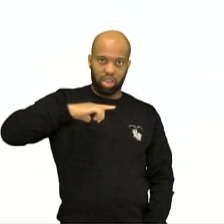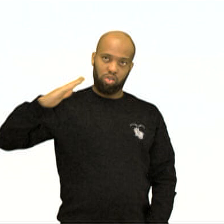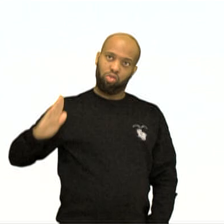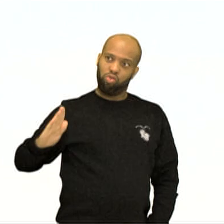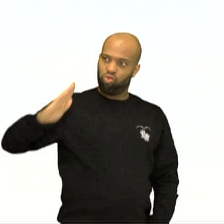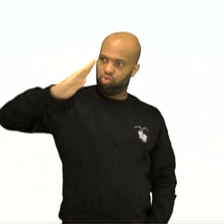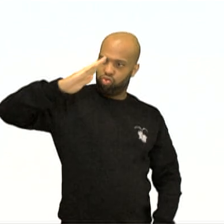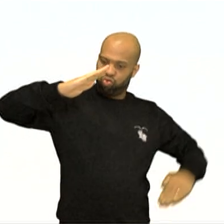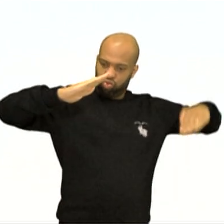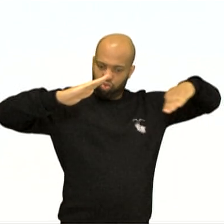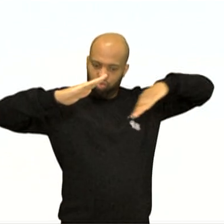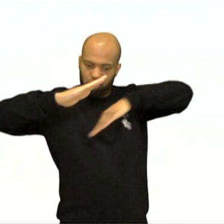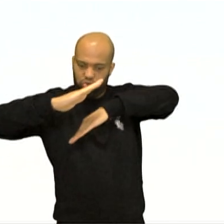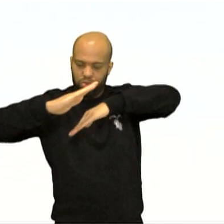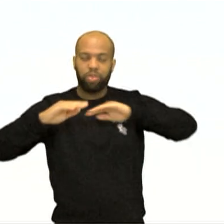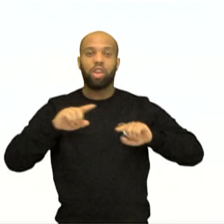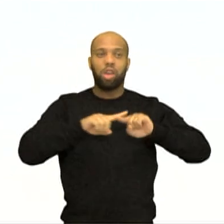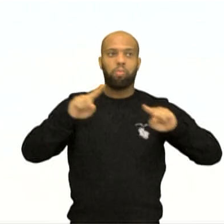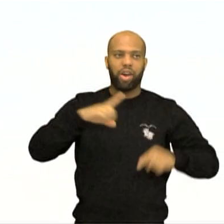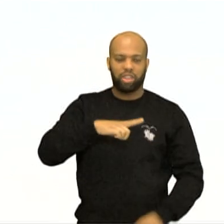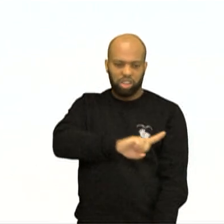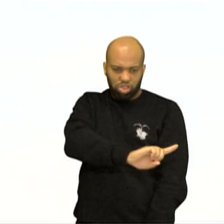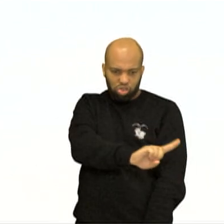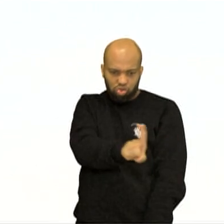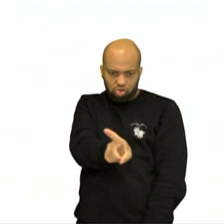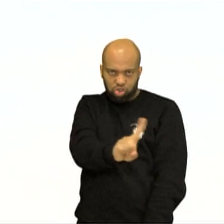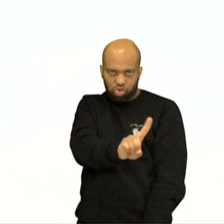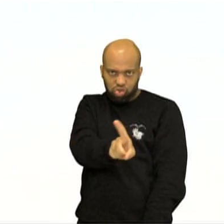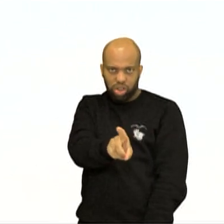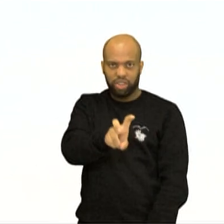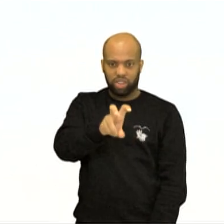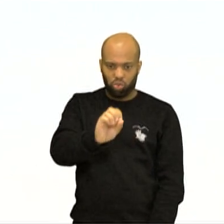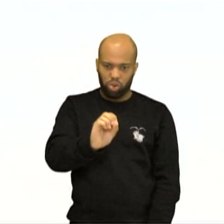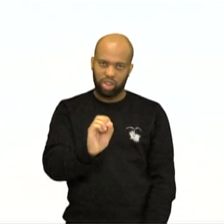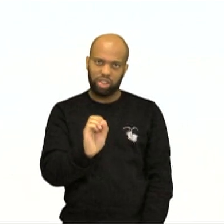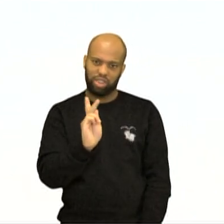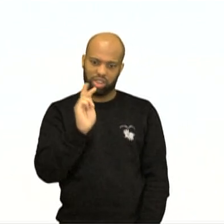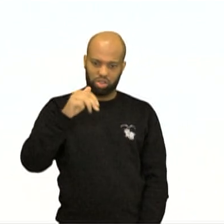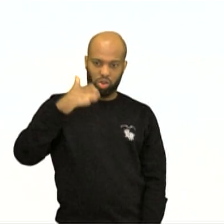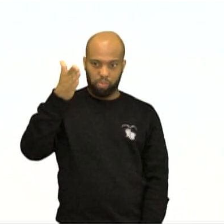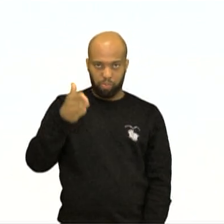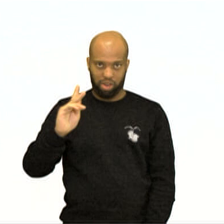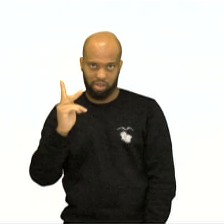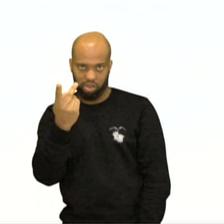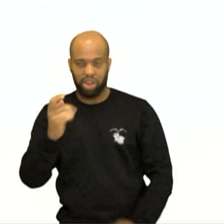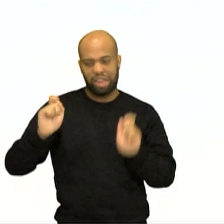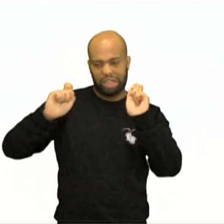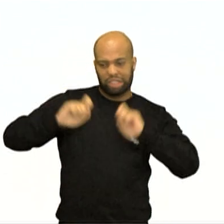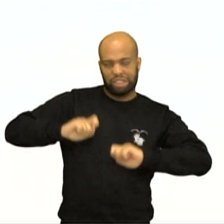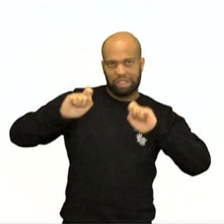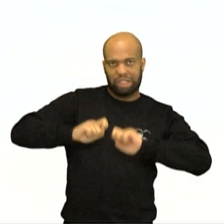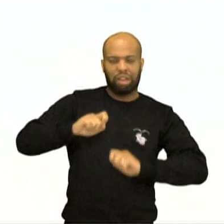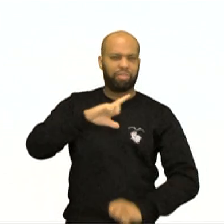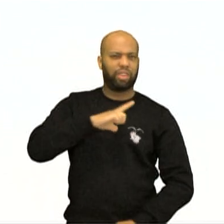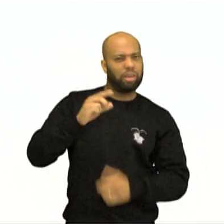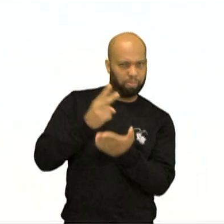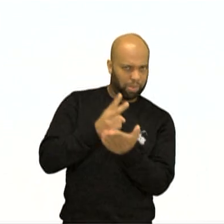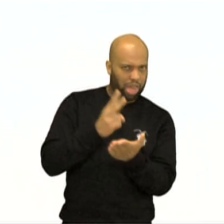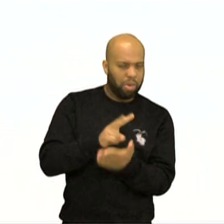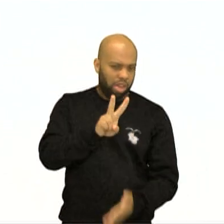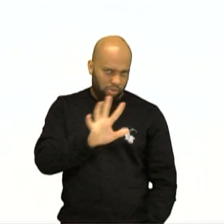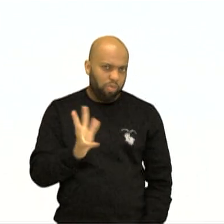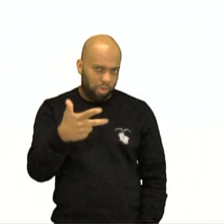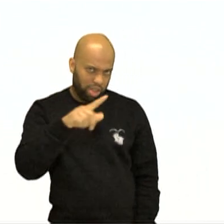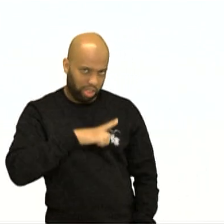exemplo. Se ambos marcam no seu velocímetro 50 km por hora, podemos afirmar que eles possuem a mesma